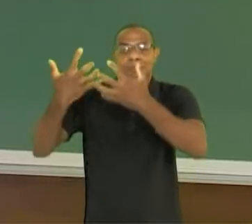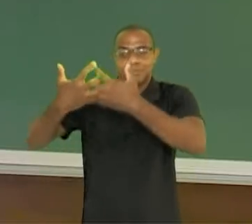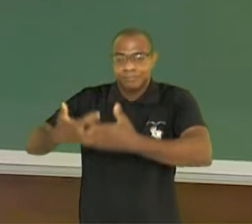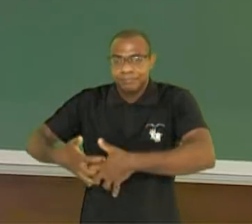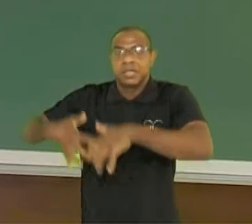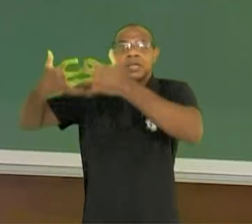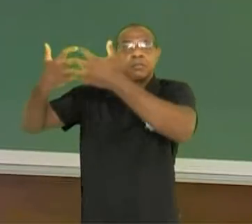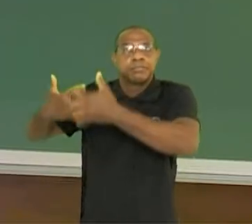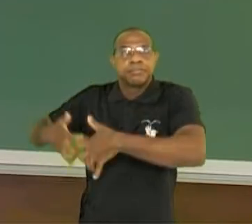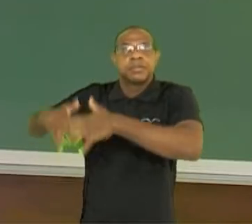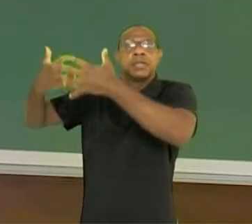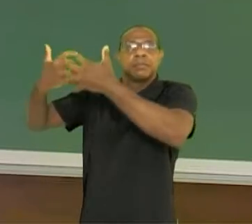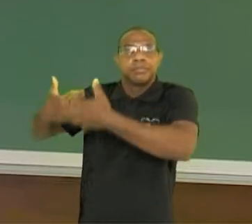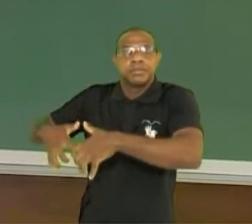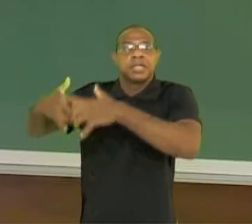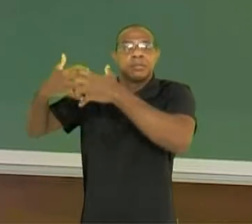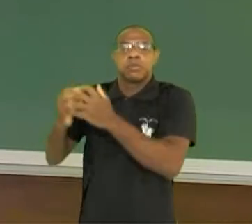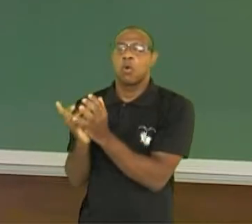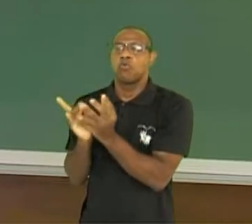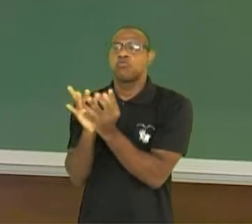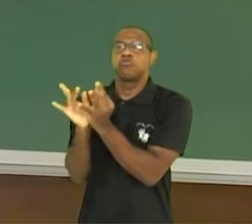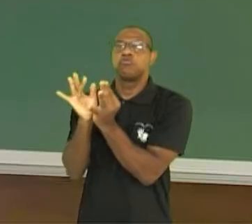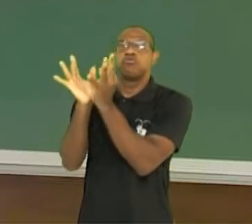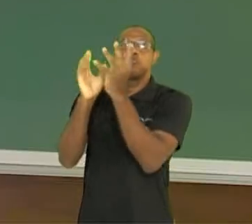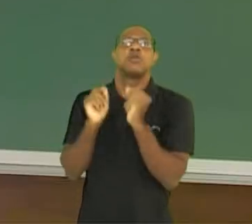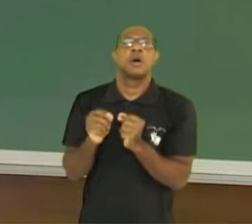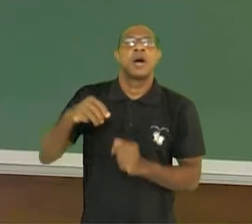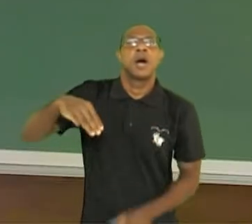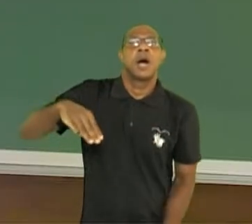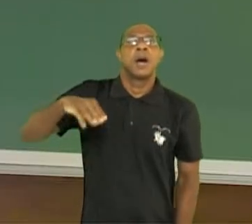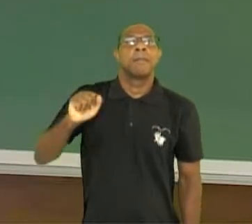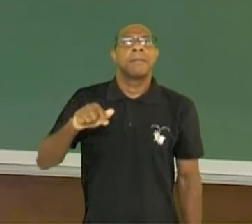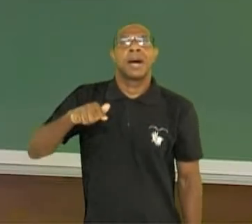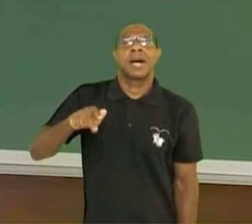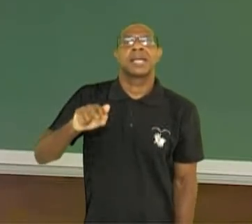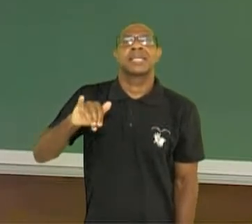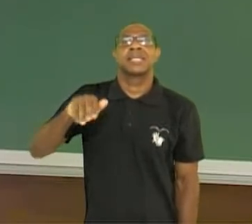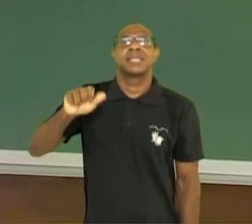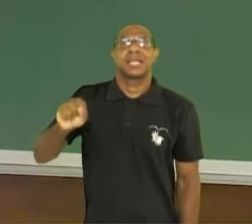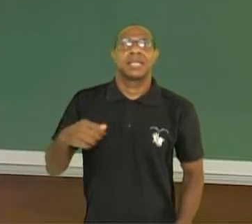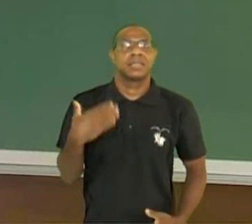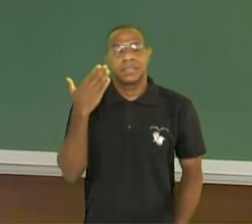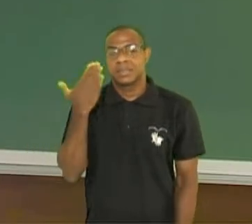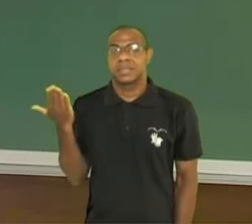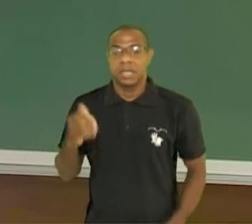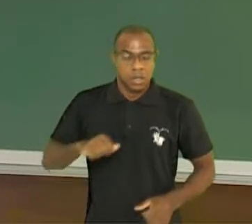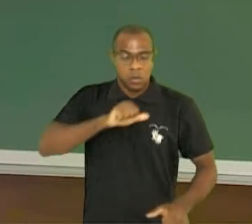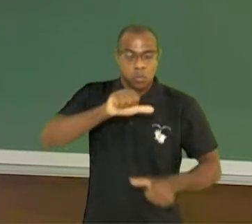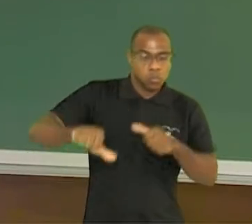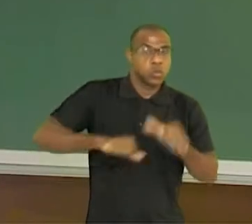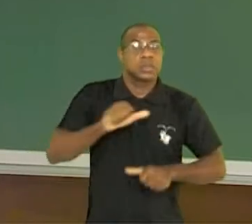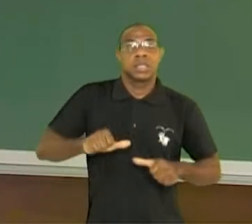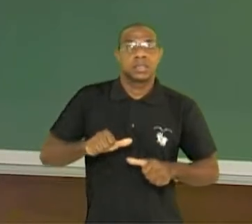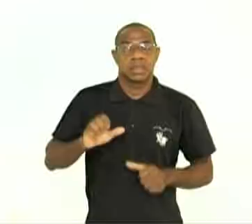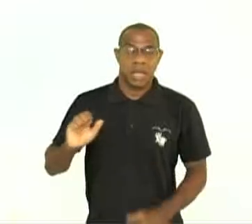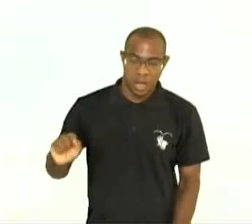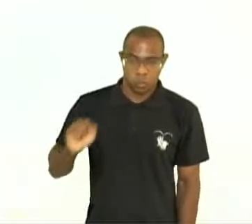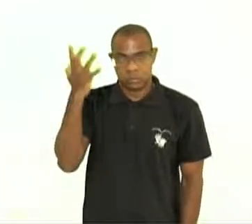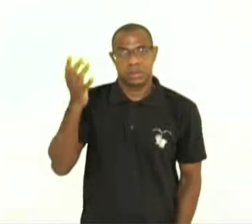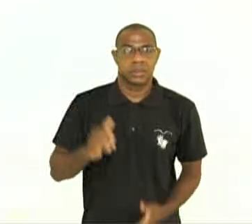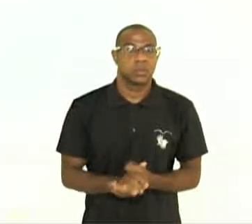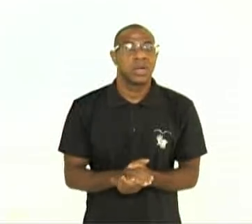industriais, principalmente movidas a vapor, mudanças profundas aconteceram. E cada uma dessas